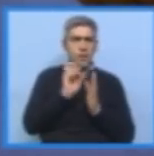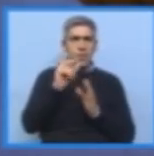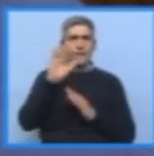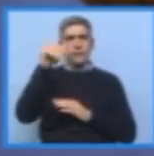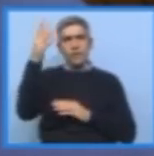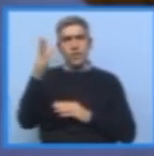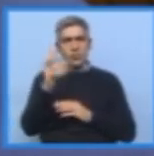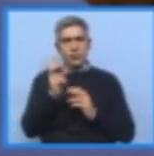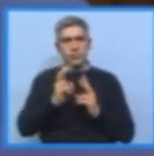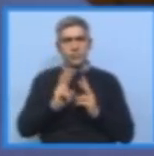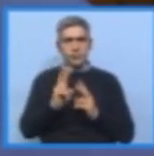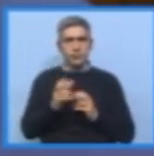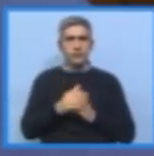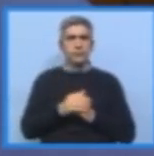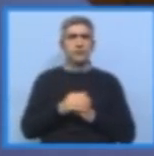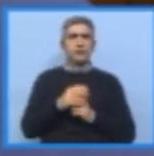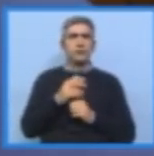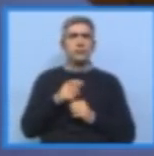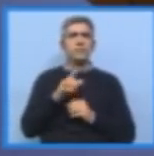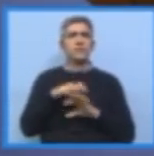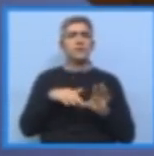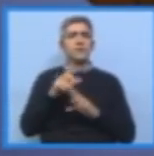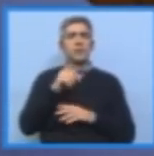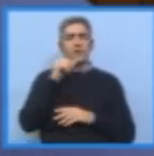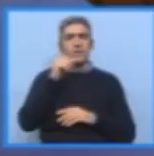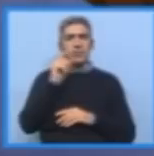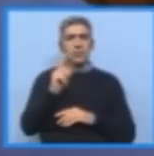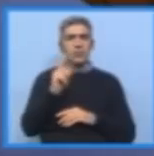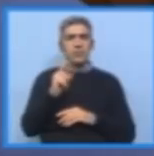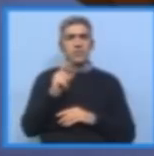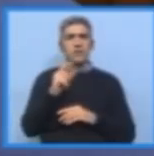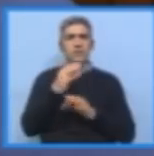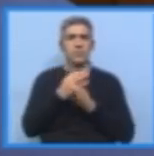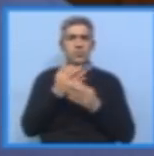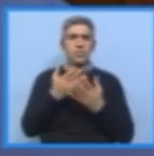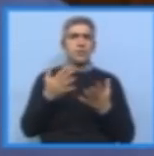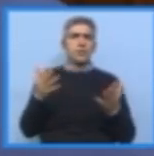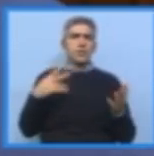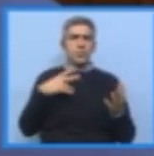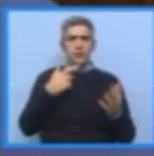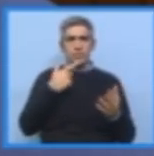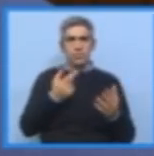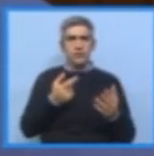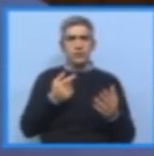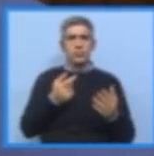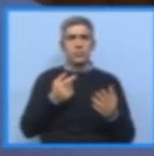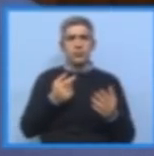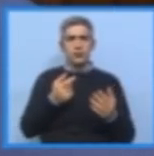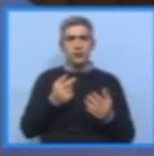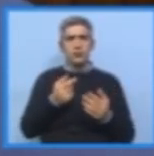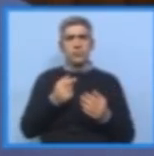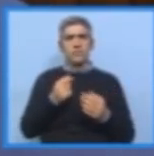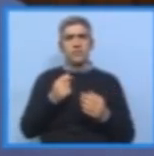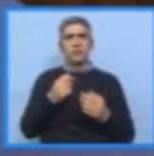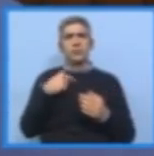fora, que é realizado com pompa e circunstância, como se diz em bom português, de maneira